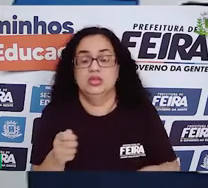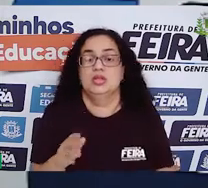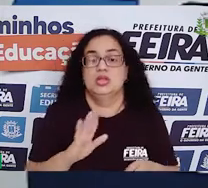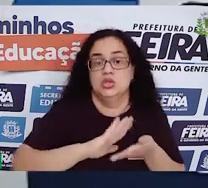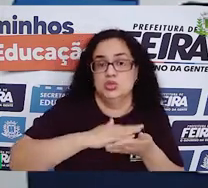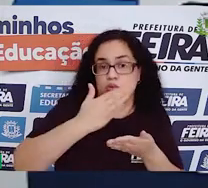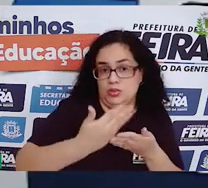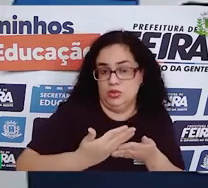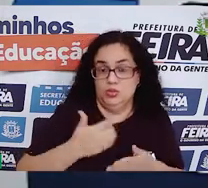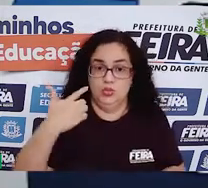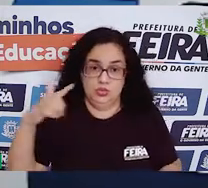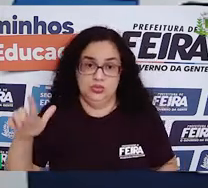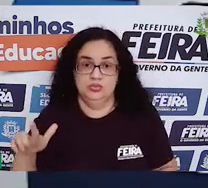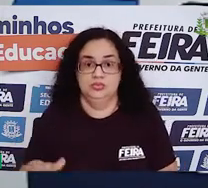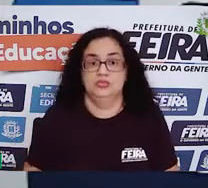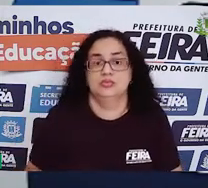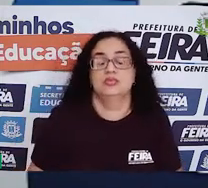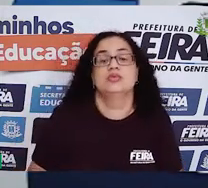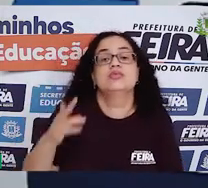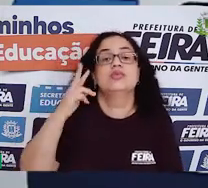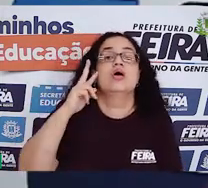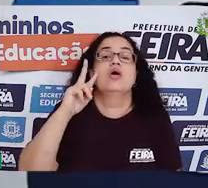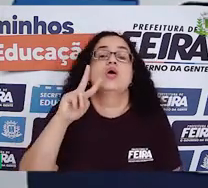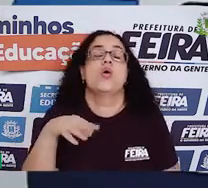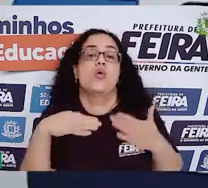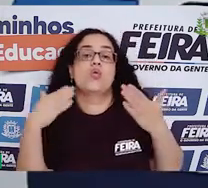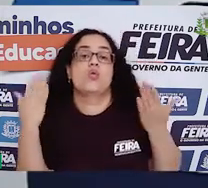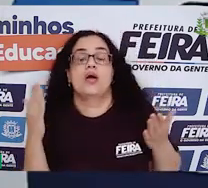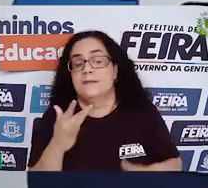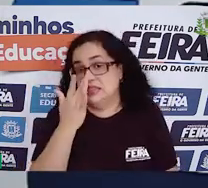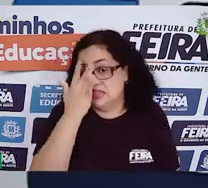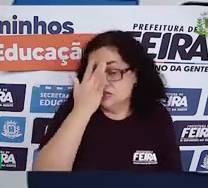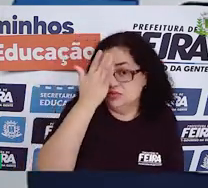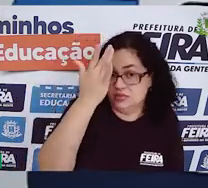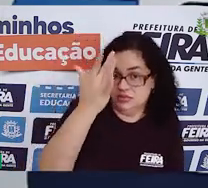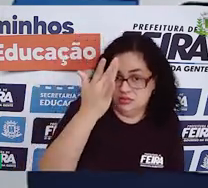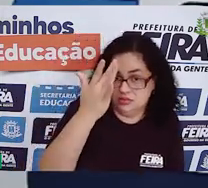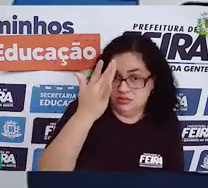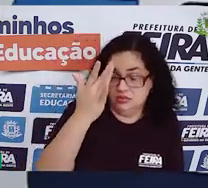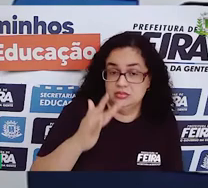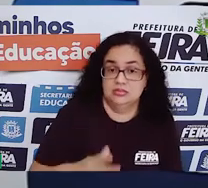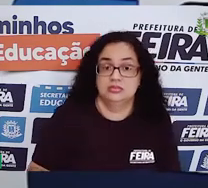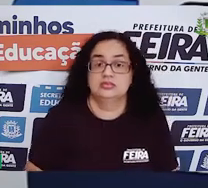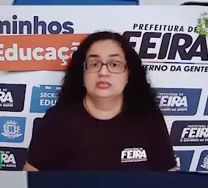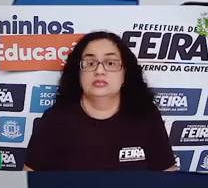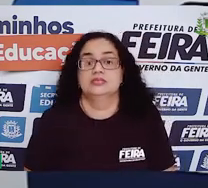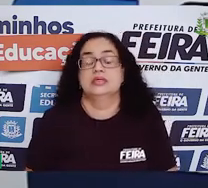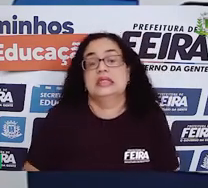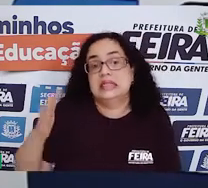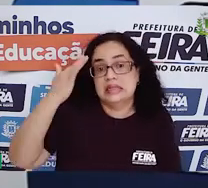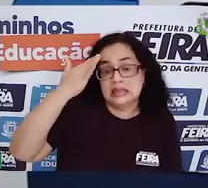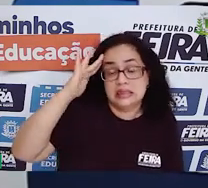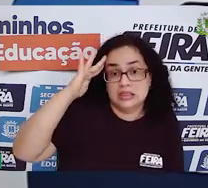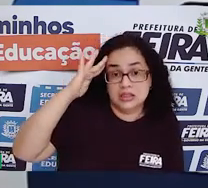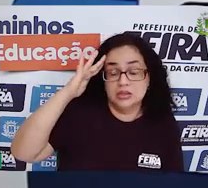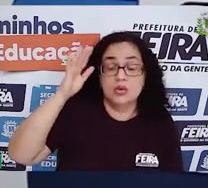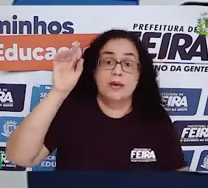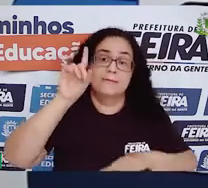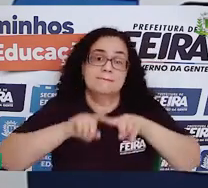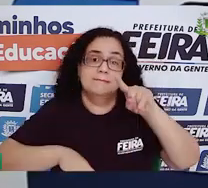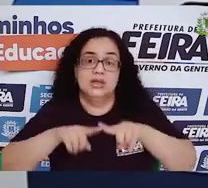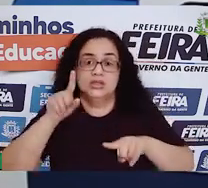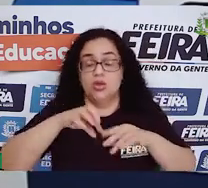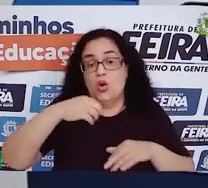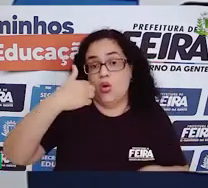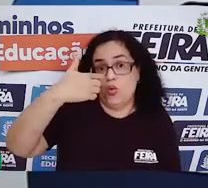um e dobrar o outro e observar aí qual foi mais fácil ter essa dobra, para a gente entender qual material é mais flexível